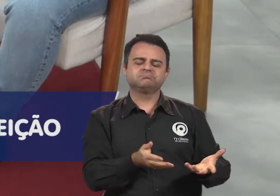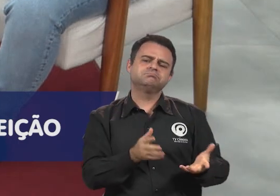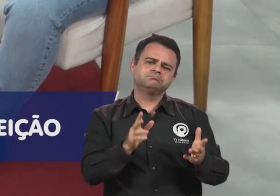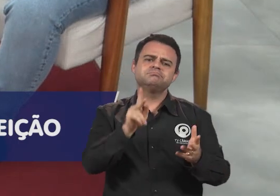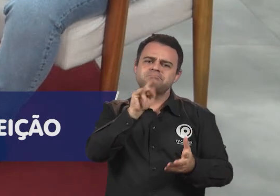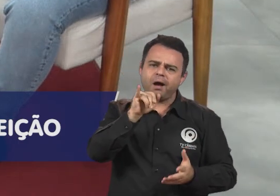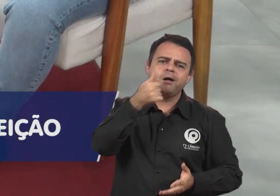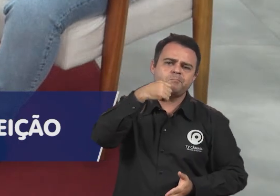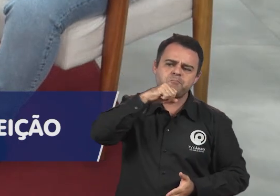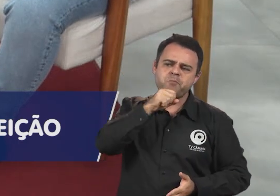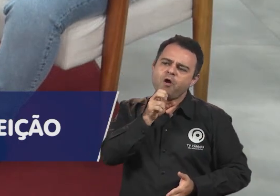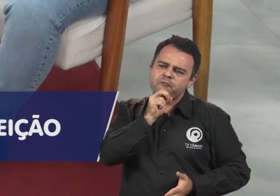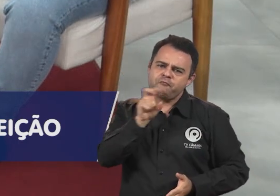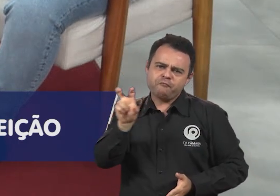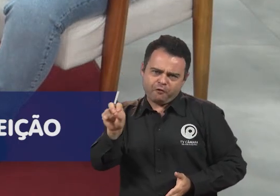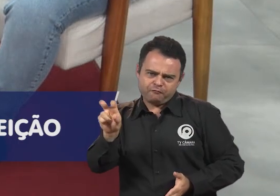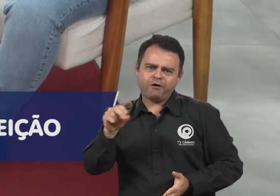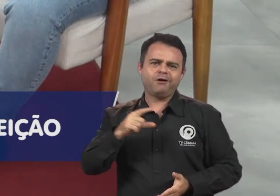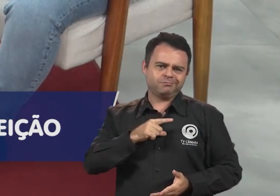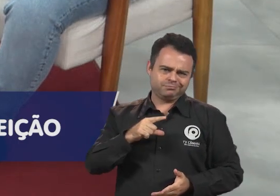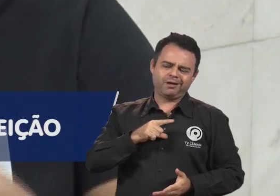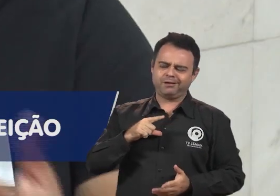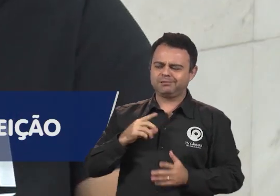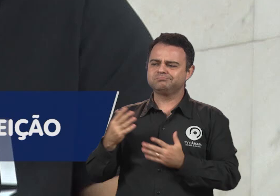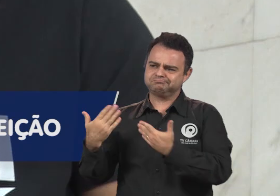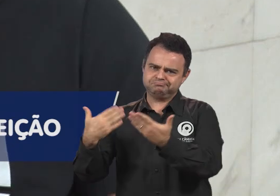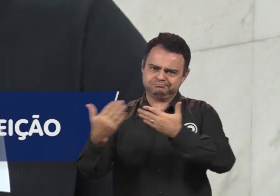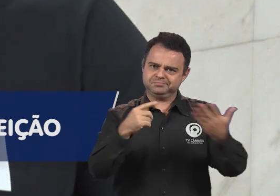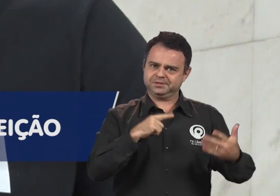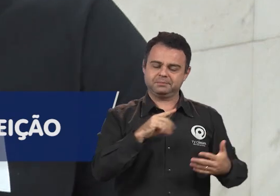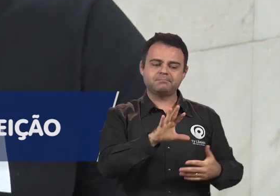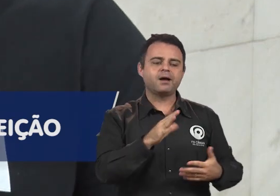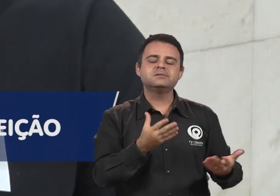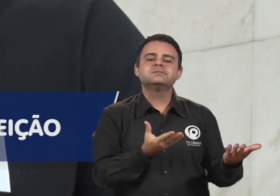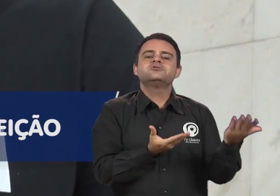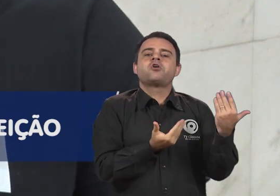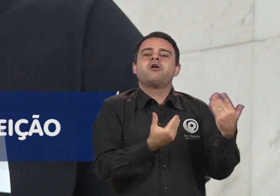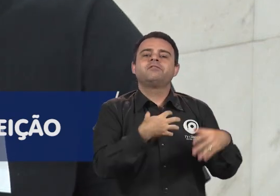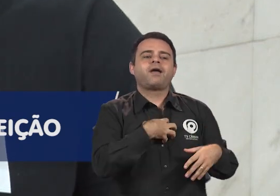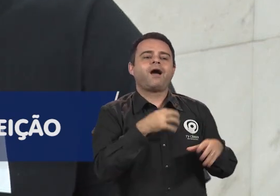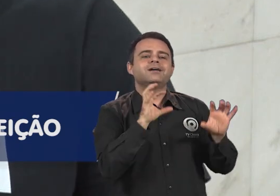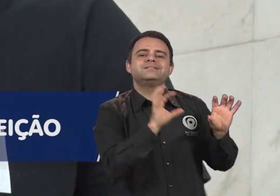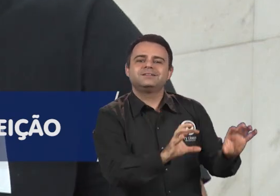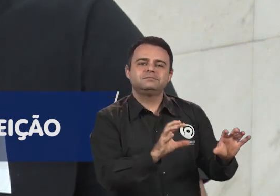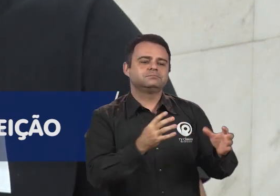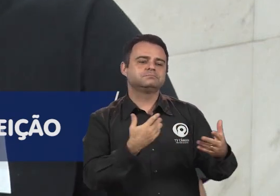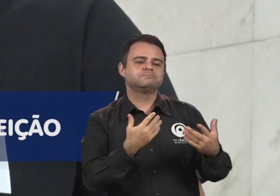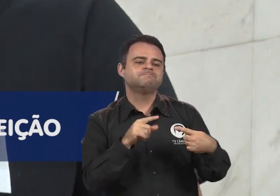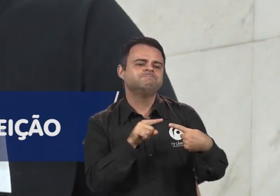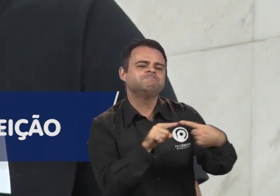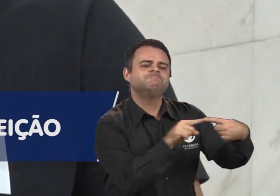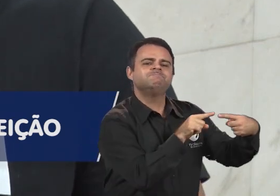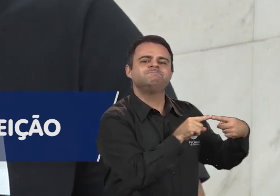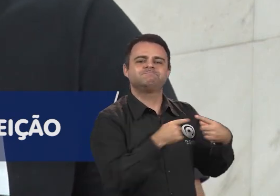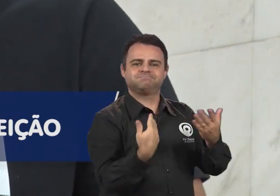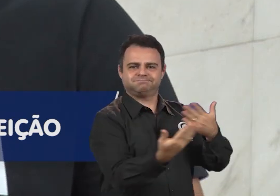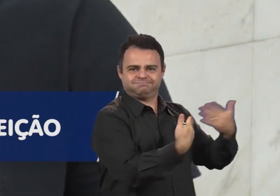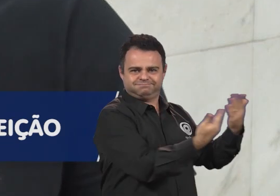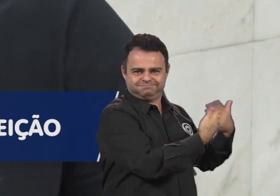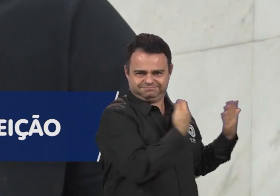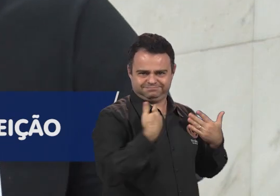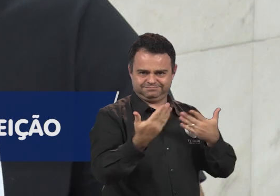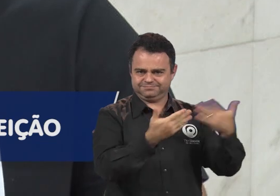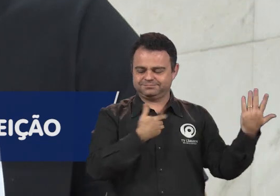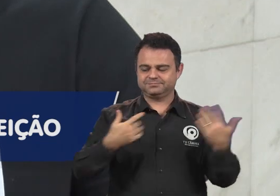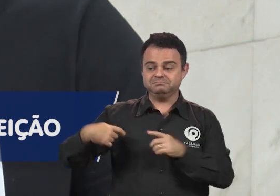avós, mas o jovem ele se comunica com o jovem, a nossa linguagem é diferente. Então, esses primeiros meses está sendo incrível